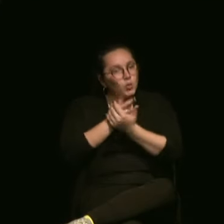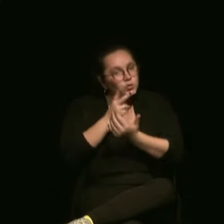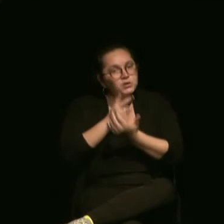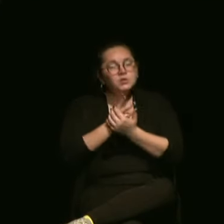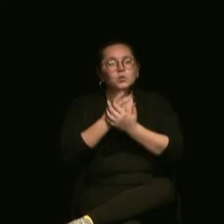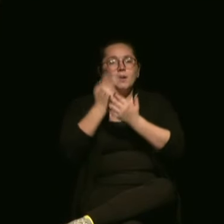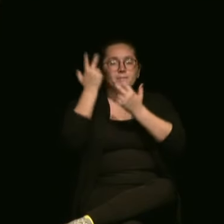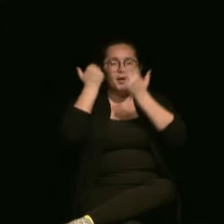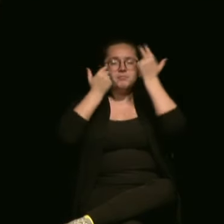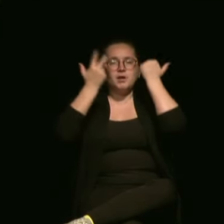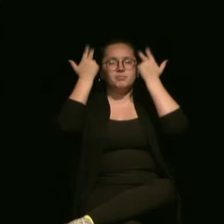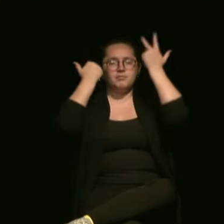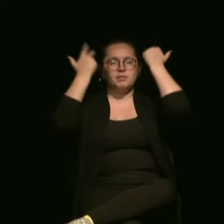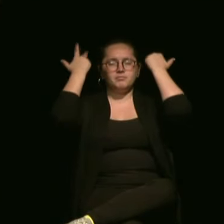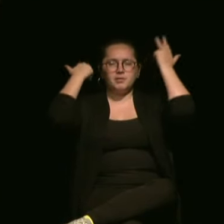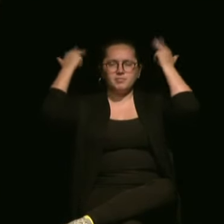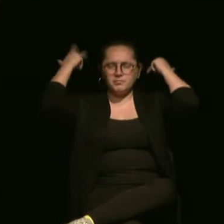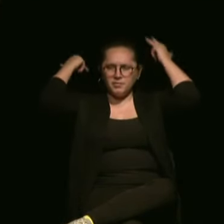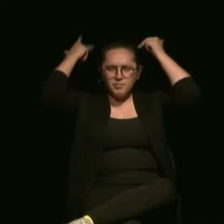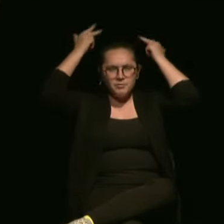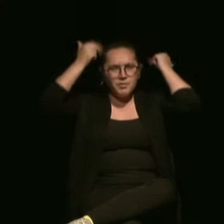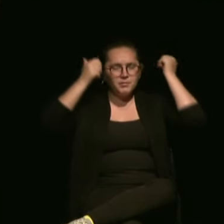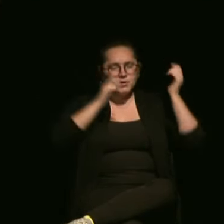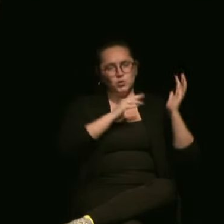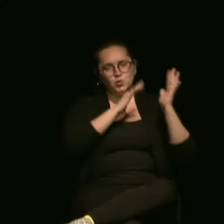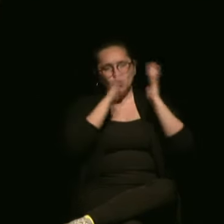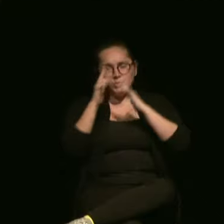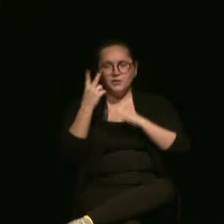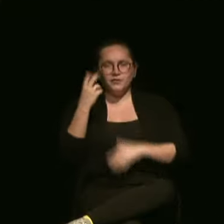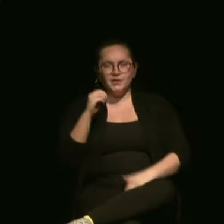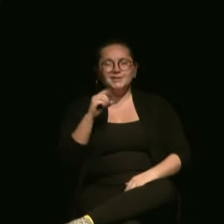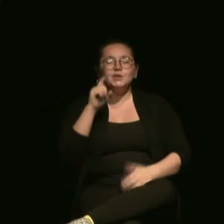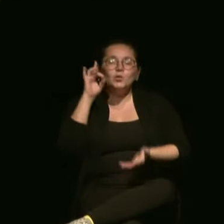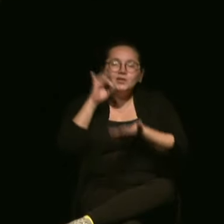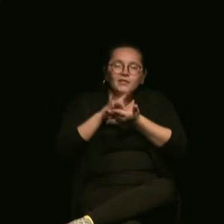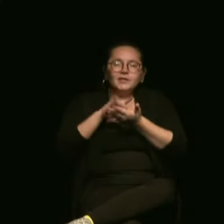do sujeito durante 20 minutos. Então é uma mímica. Né?